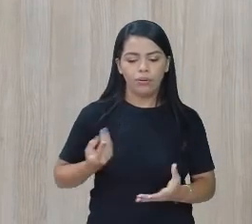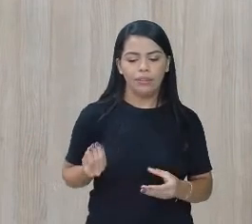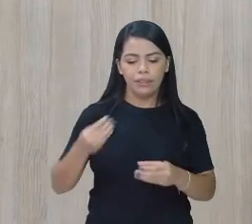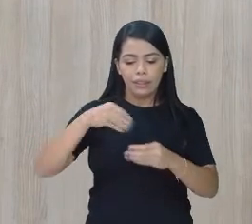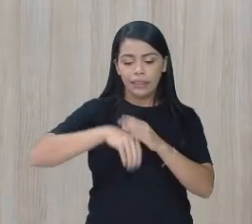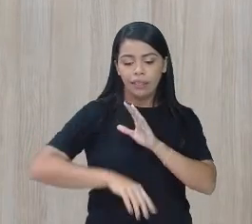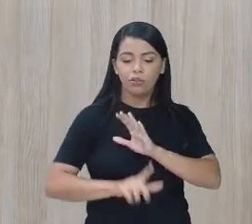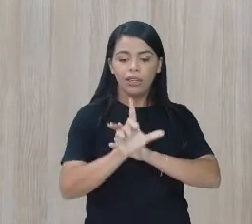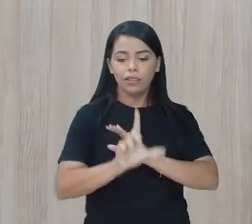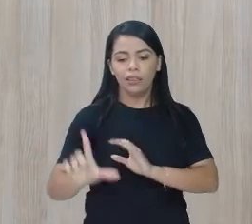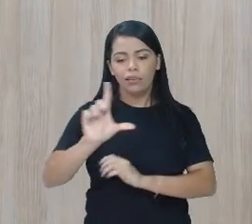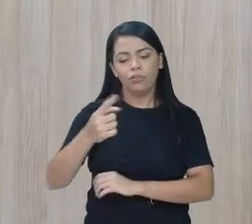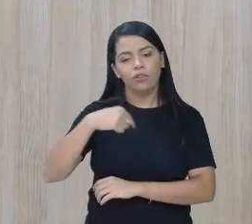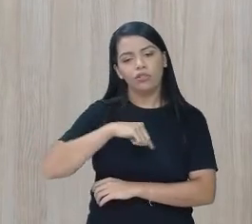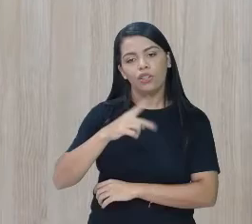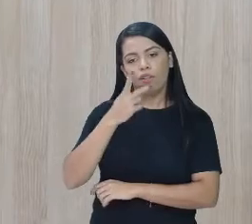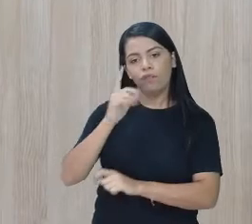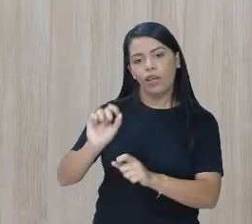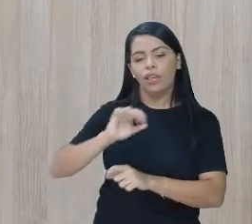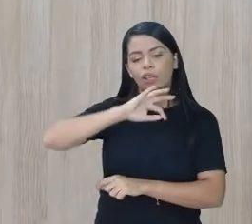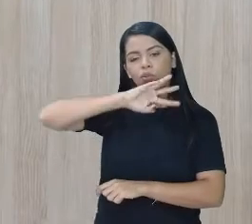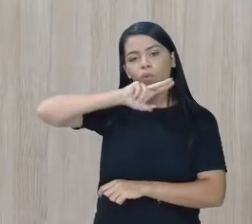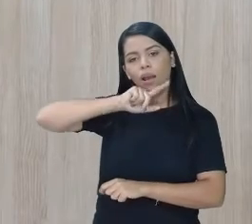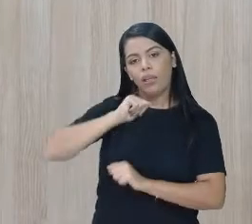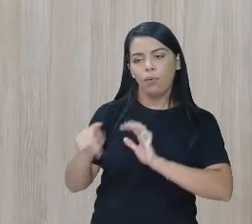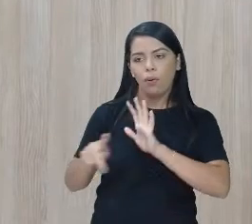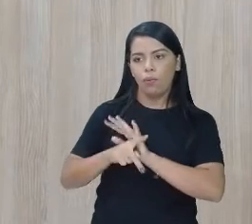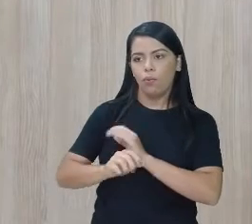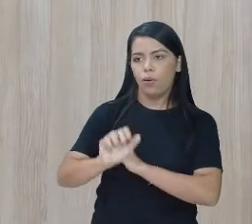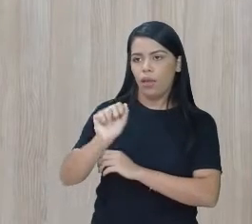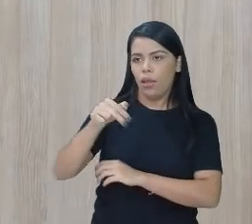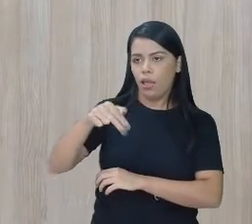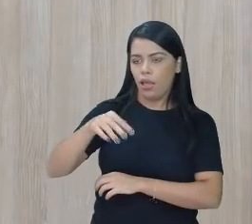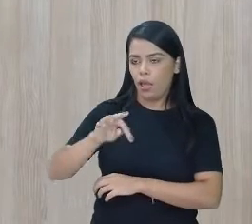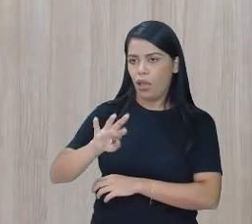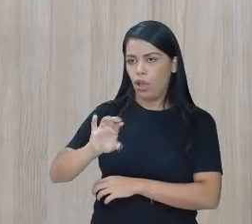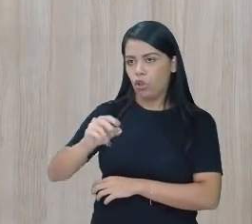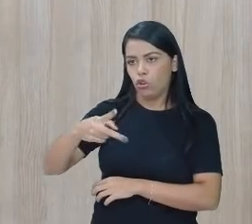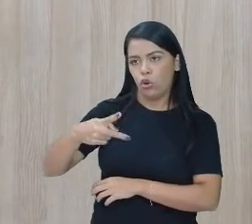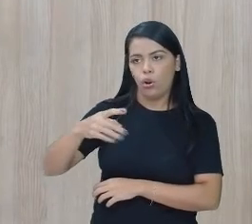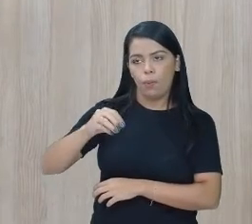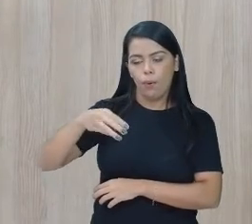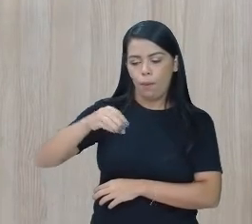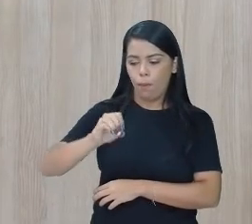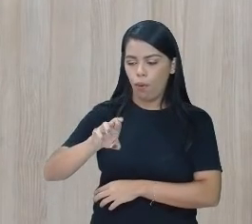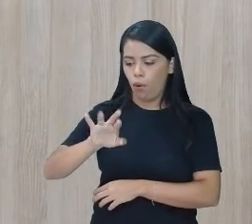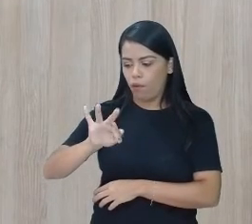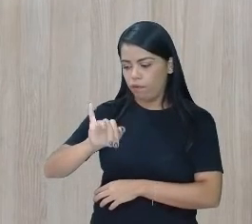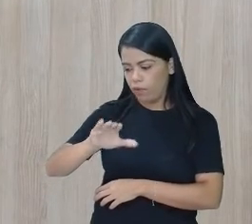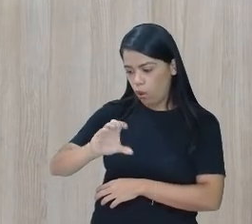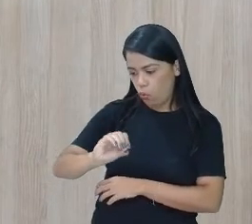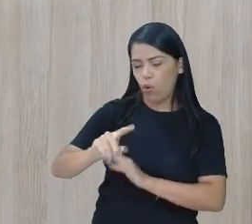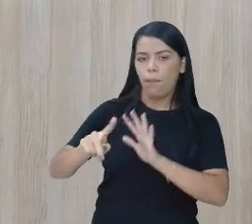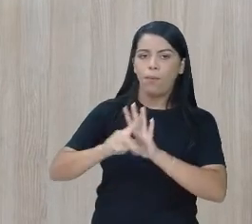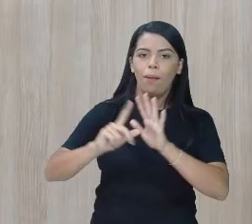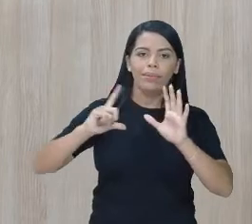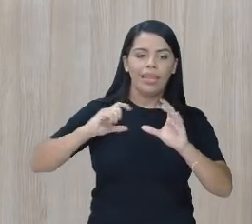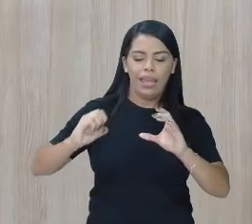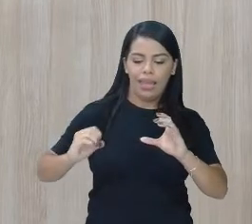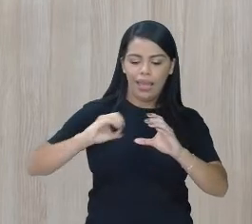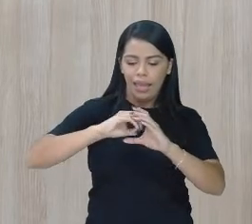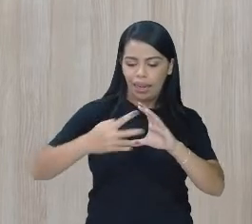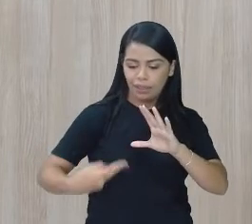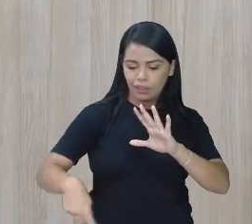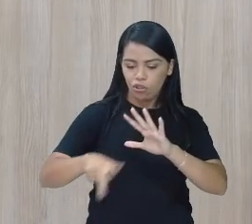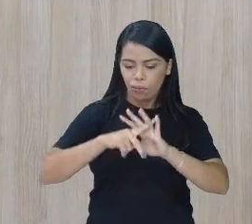da literatura, a gente diz que os animais são antropomórficos. Essa palavra é gigante, que parece assustar muita gente, nada mais